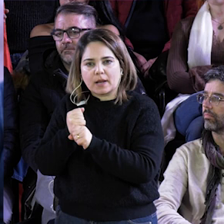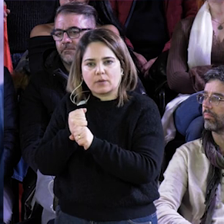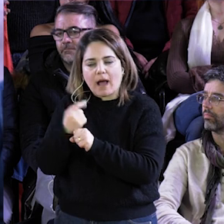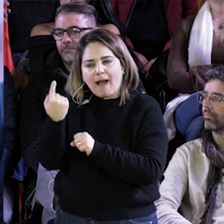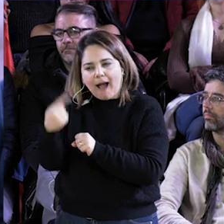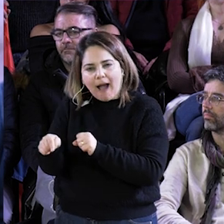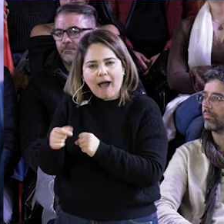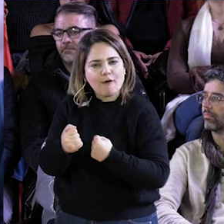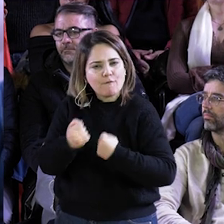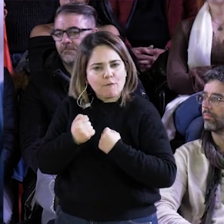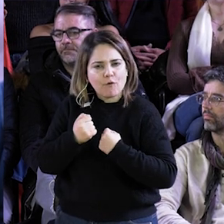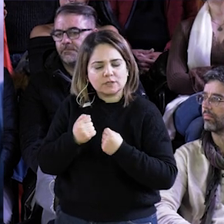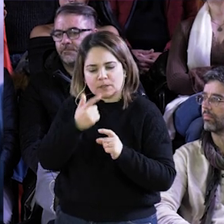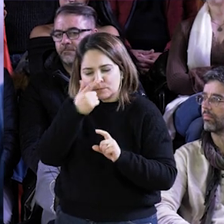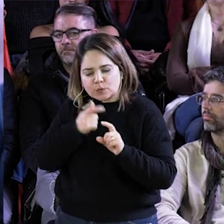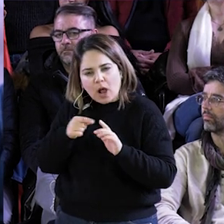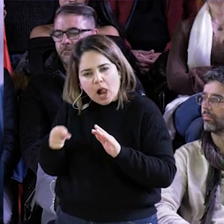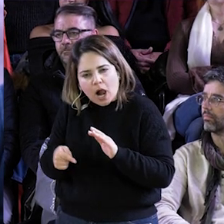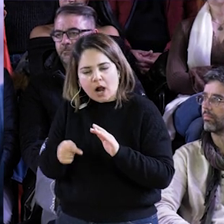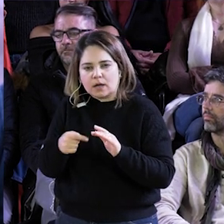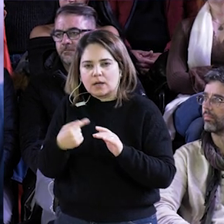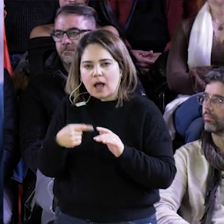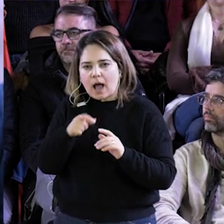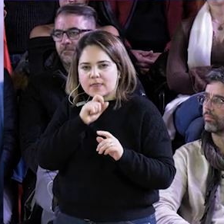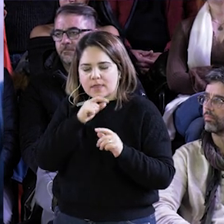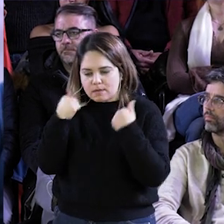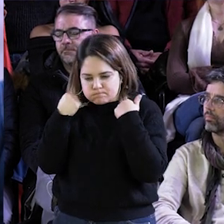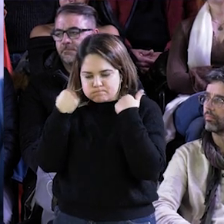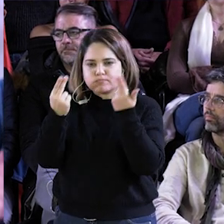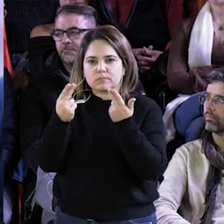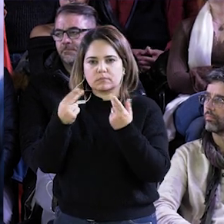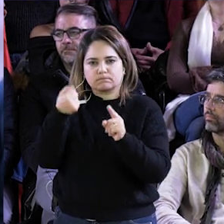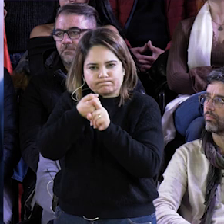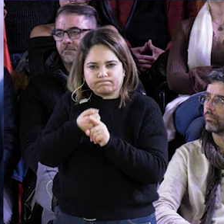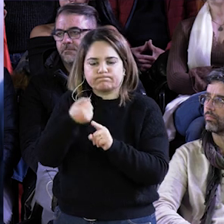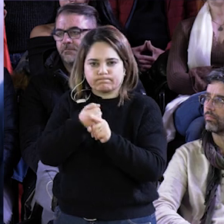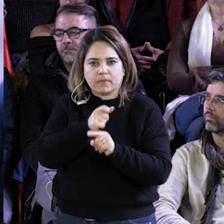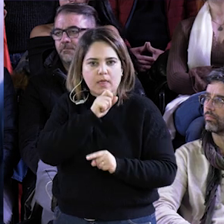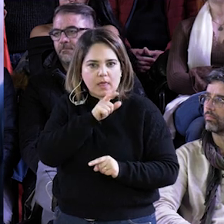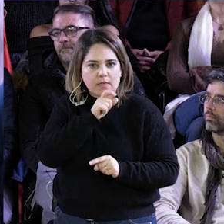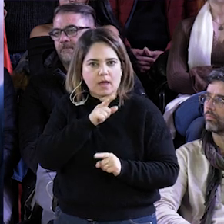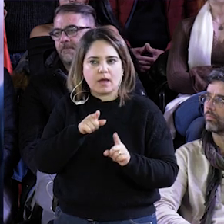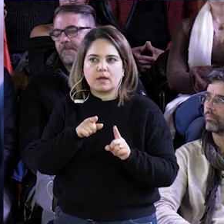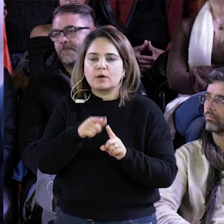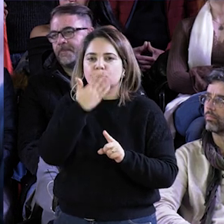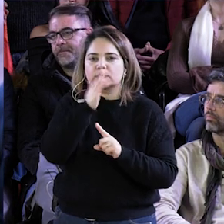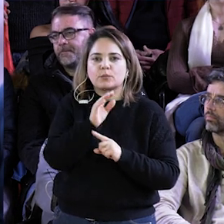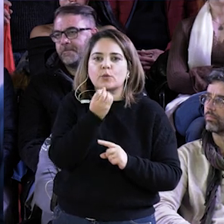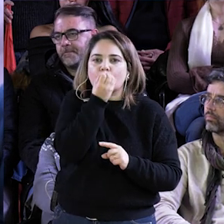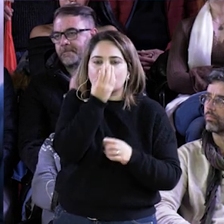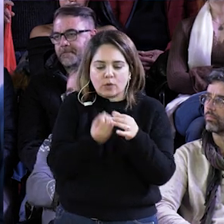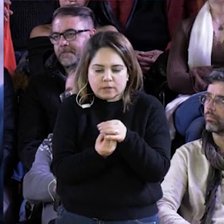há sempre uma força dos de baixo que encontra os seus modos de emergir, de brotar. Uma flor furou o